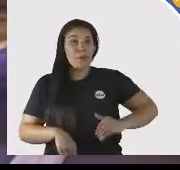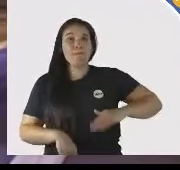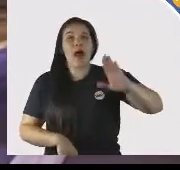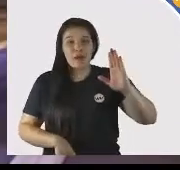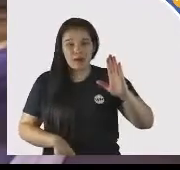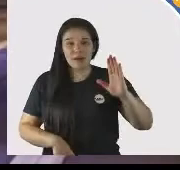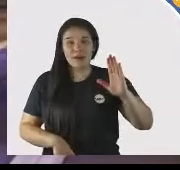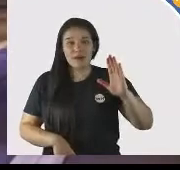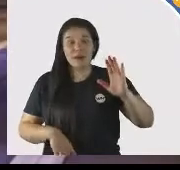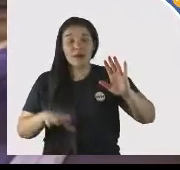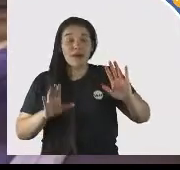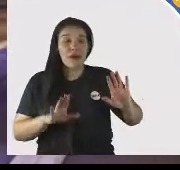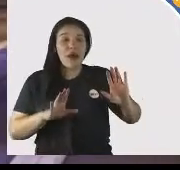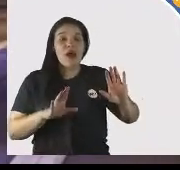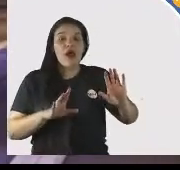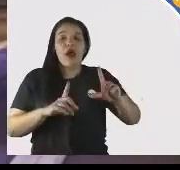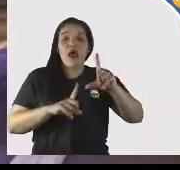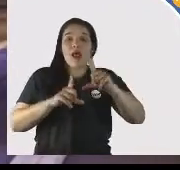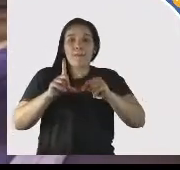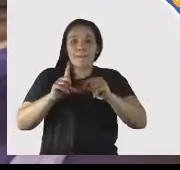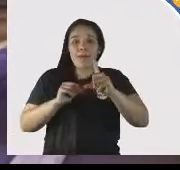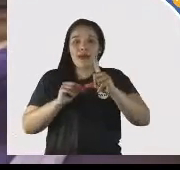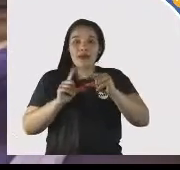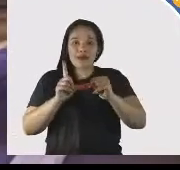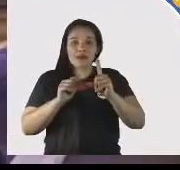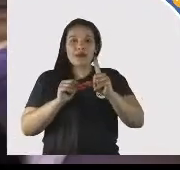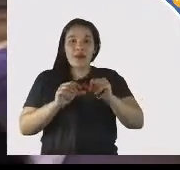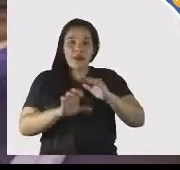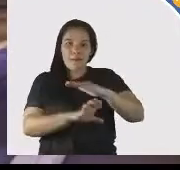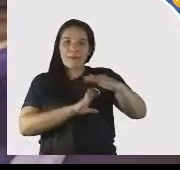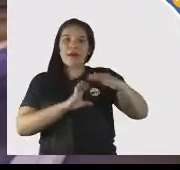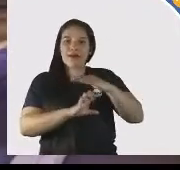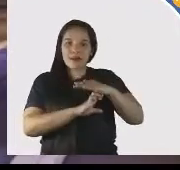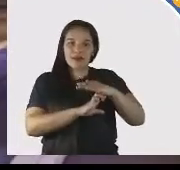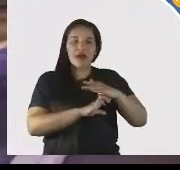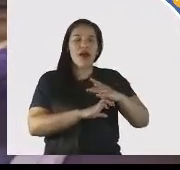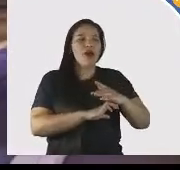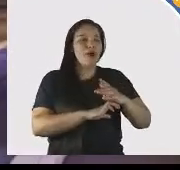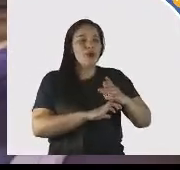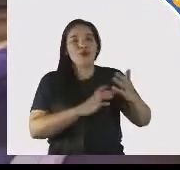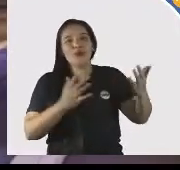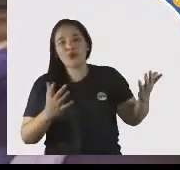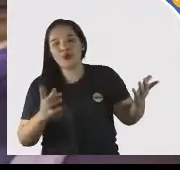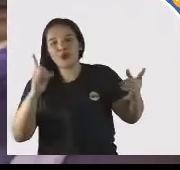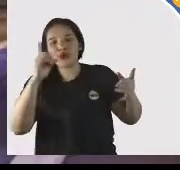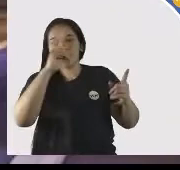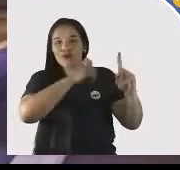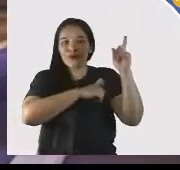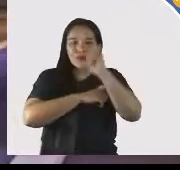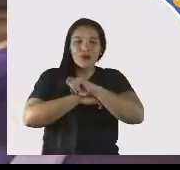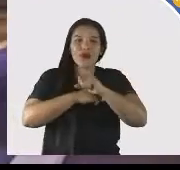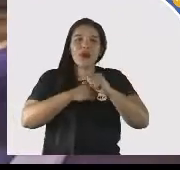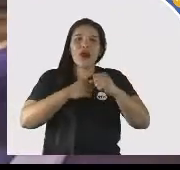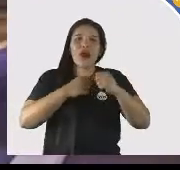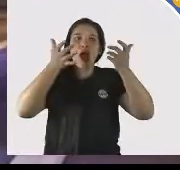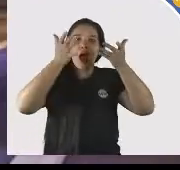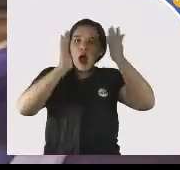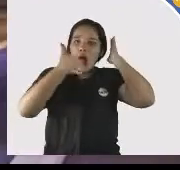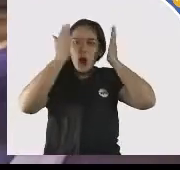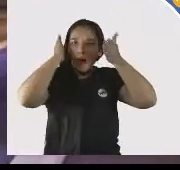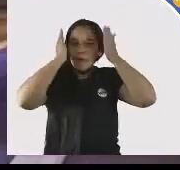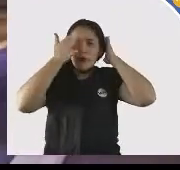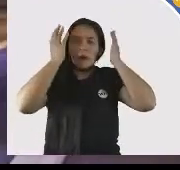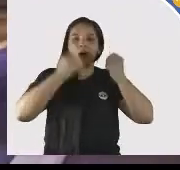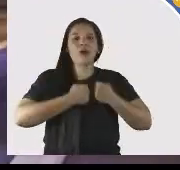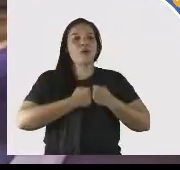a mercedes-benz vem sofrendo isso em todos os segmentos tanto para caminhões quanto para o